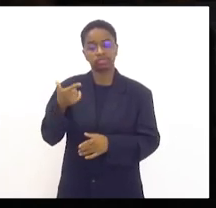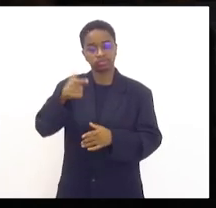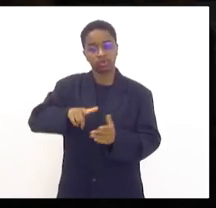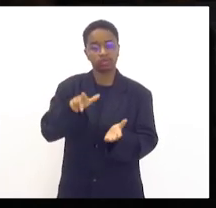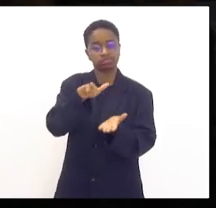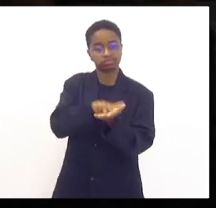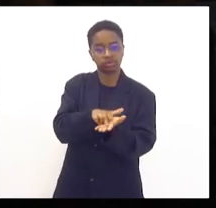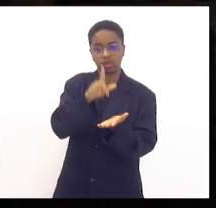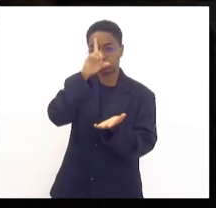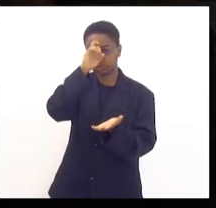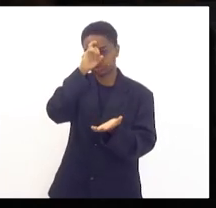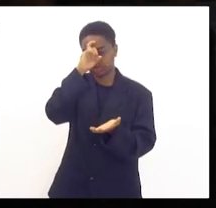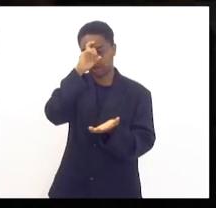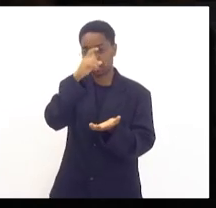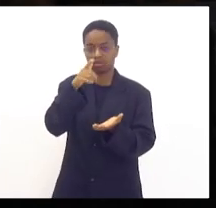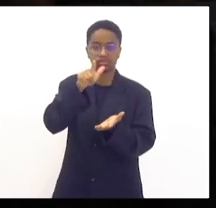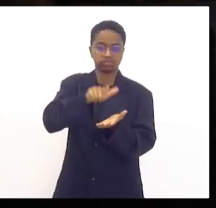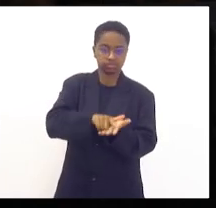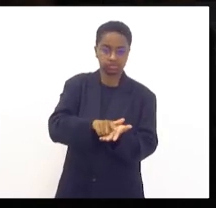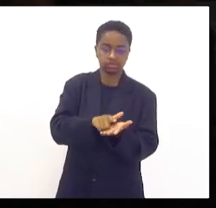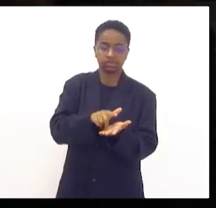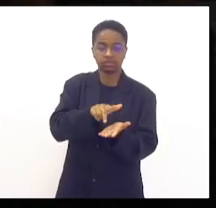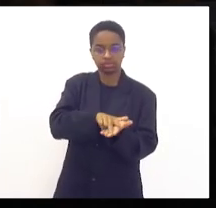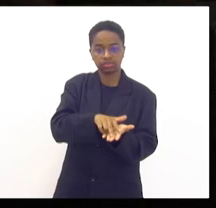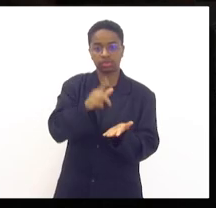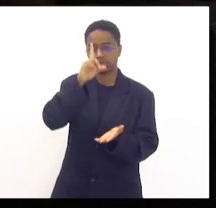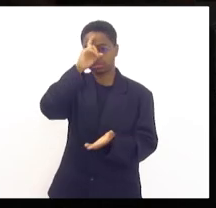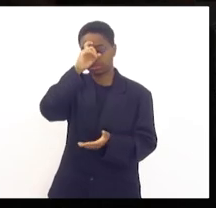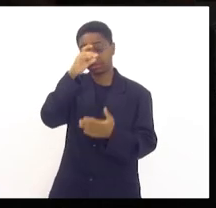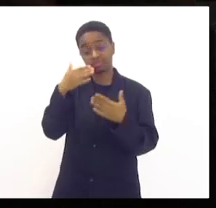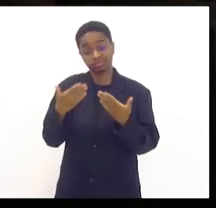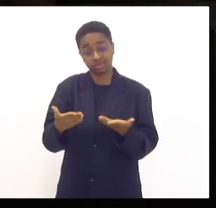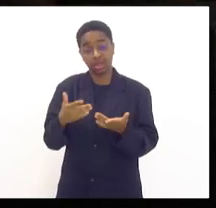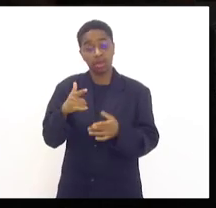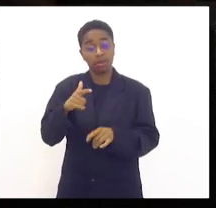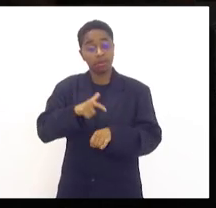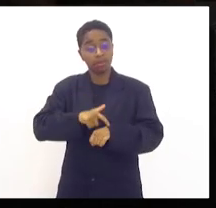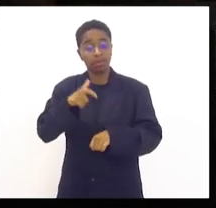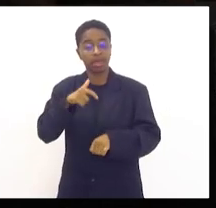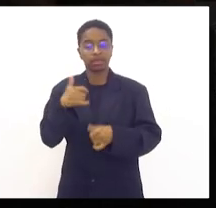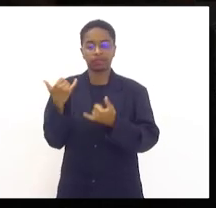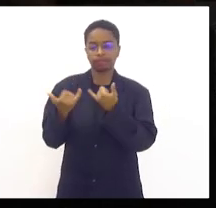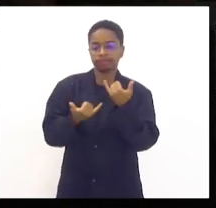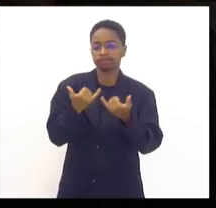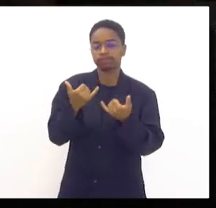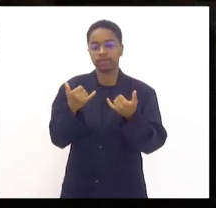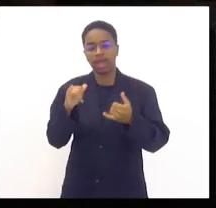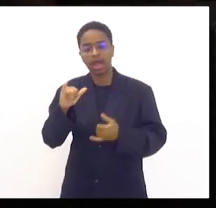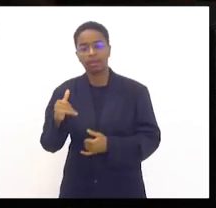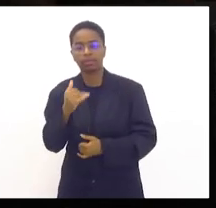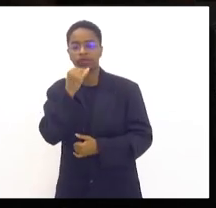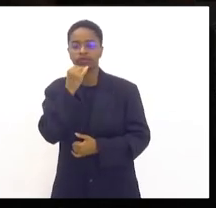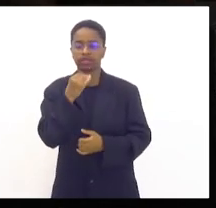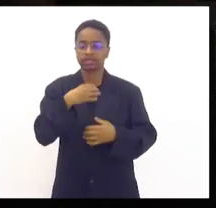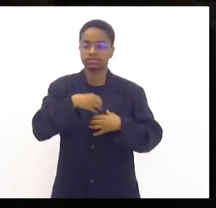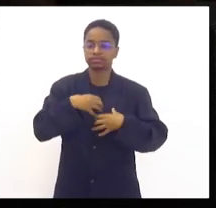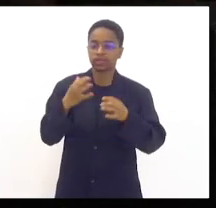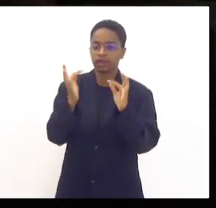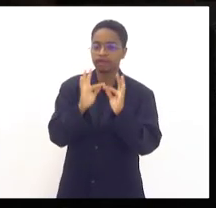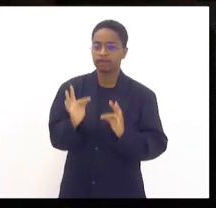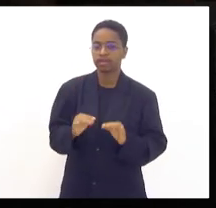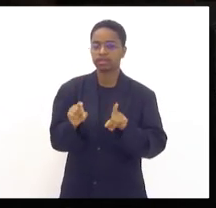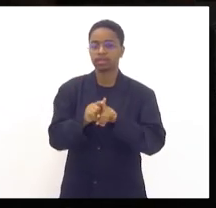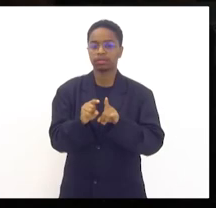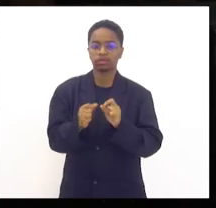internar, etc. E esse momento de descontração, de gozo, de felicidade, de